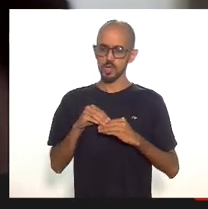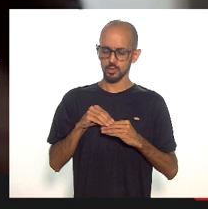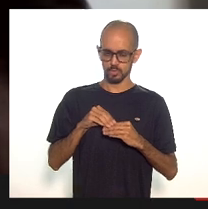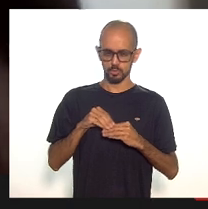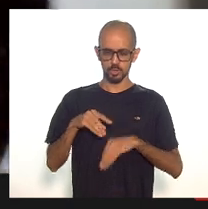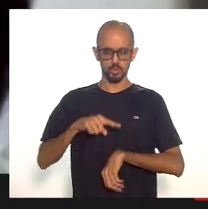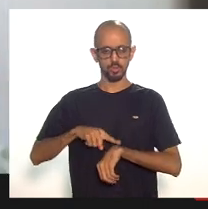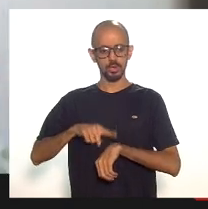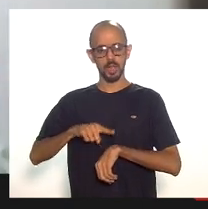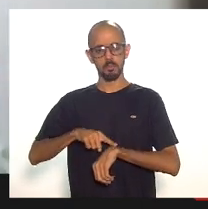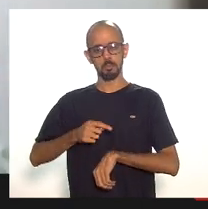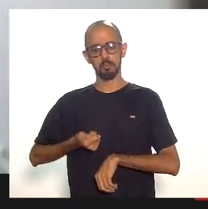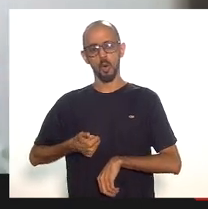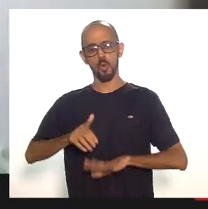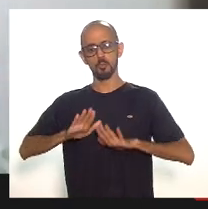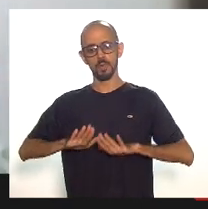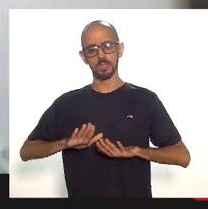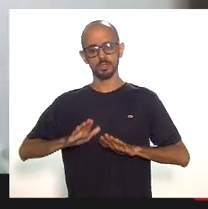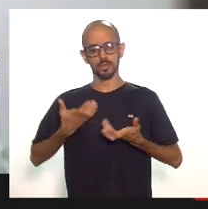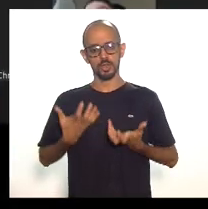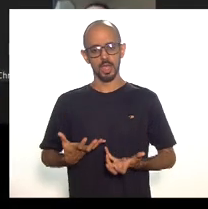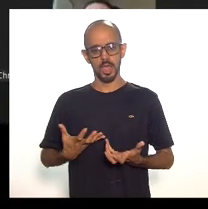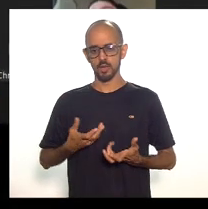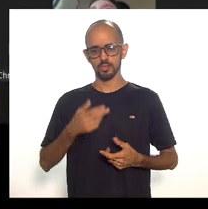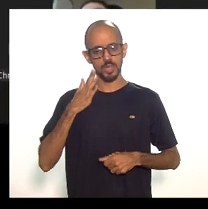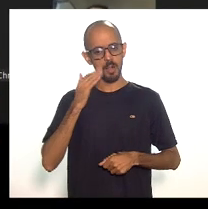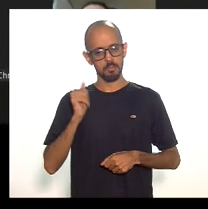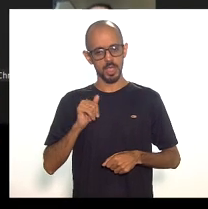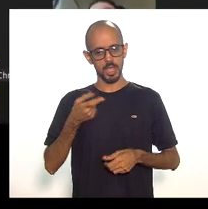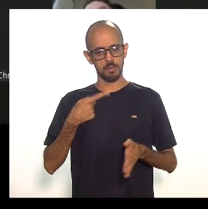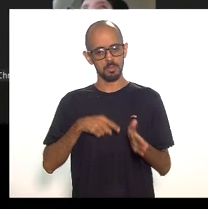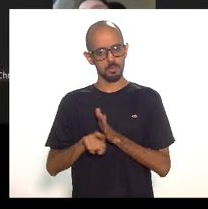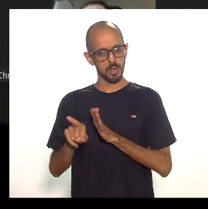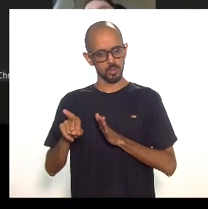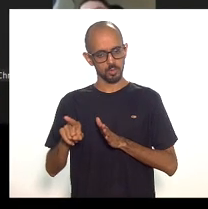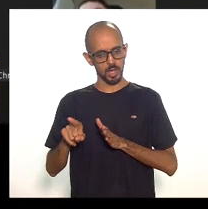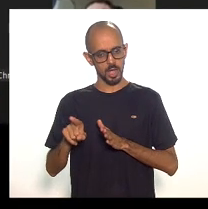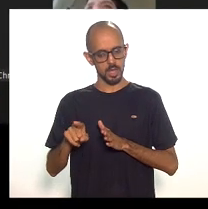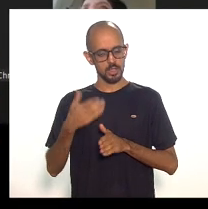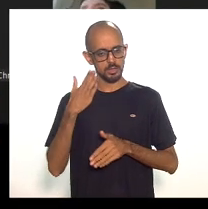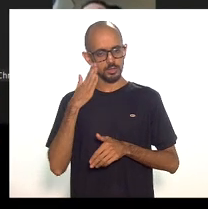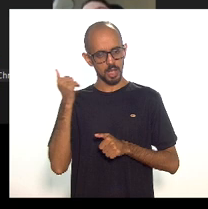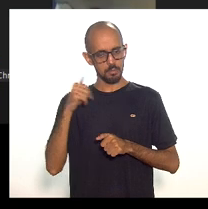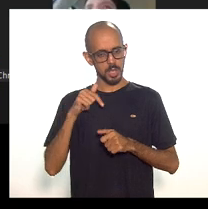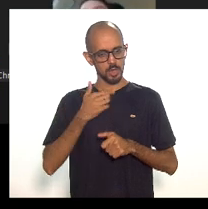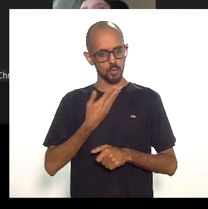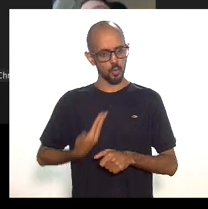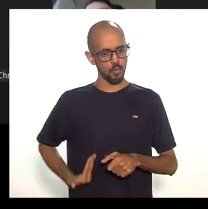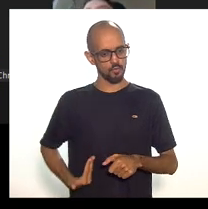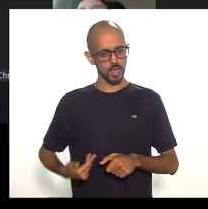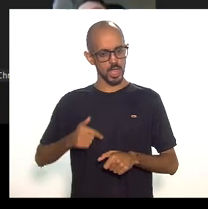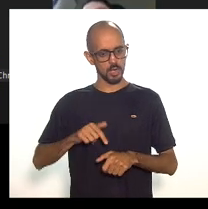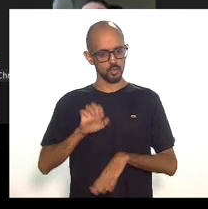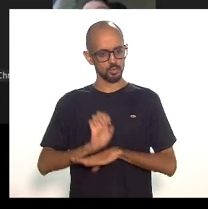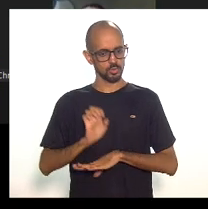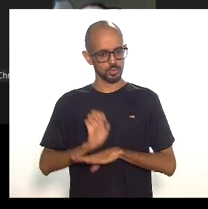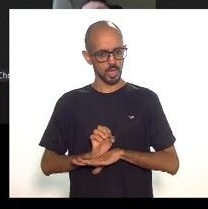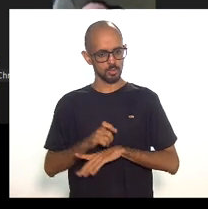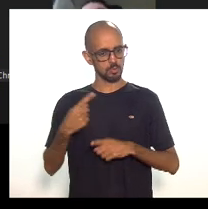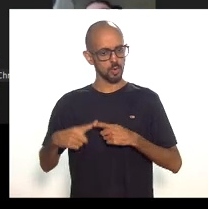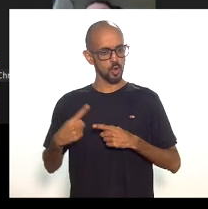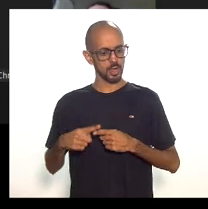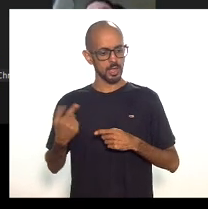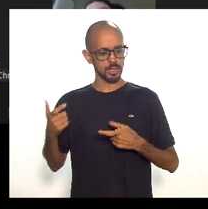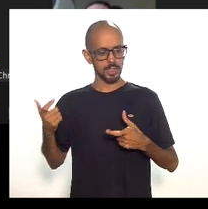é pouco. Então, eu queria saber do governo estadual por que está diminuindo